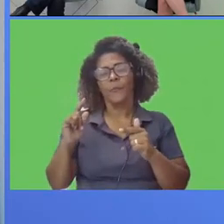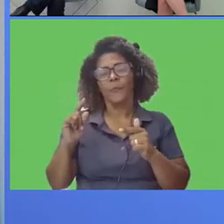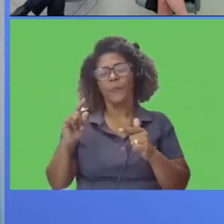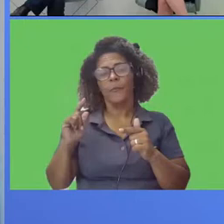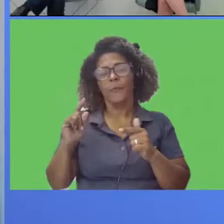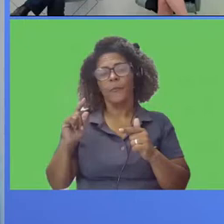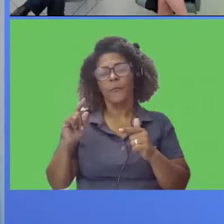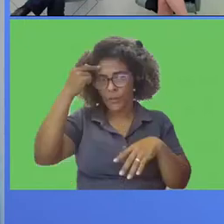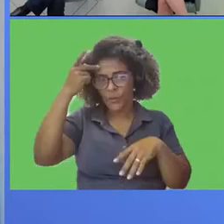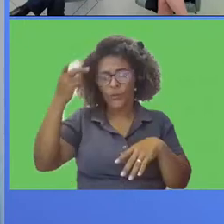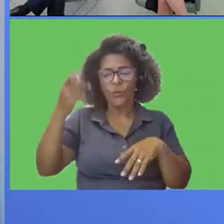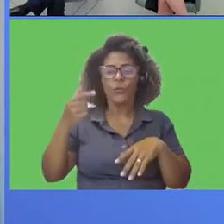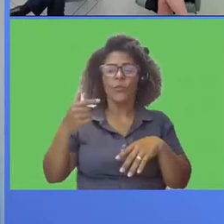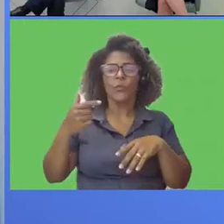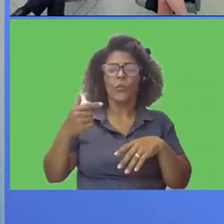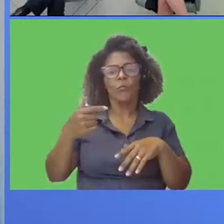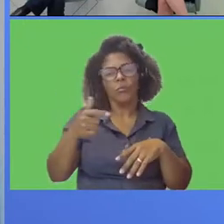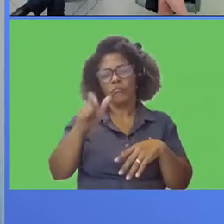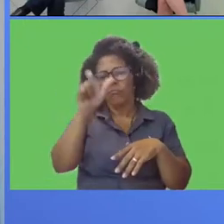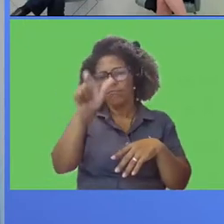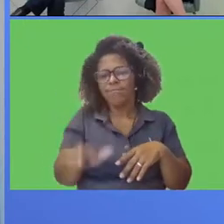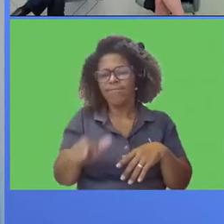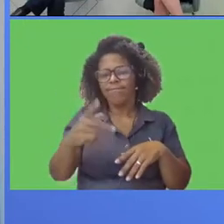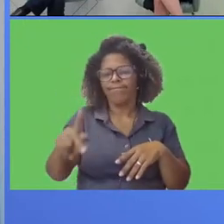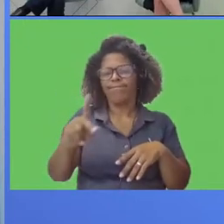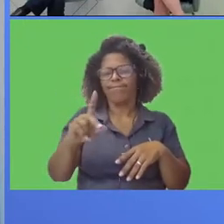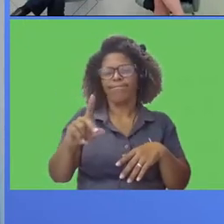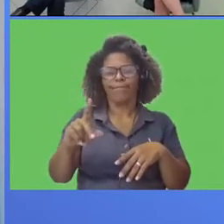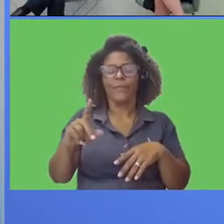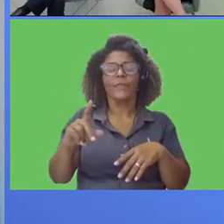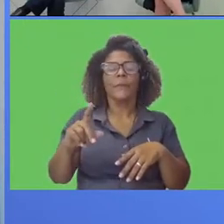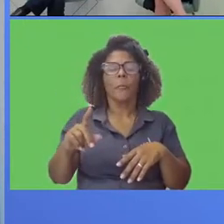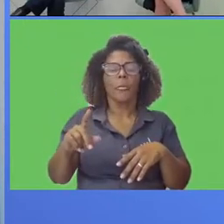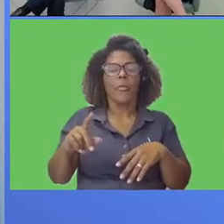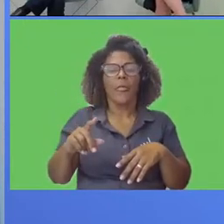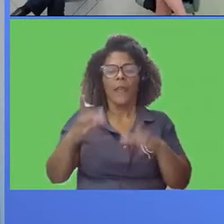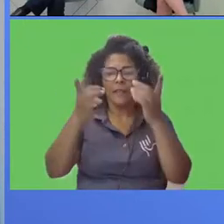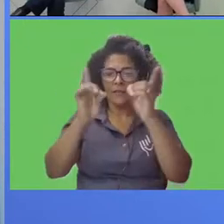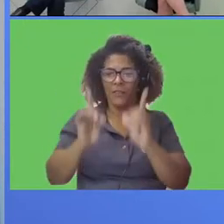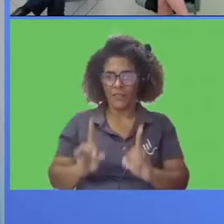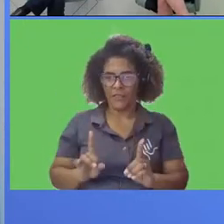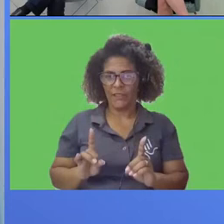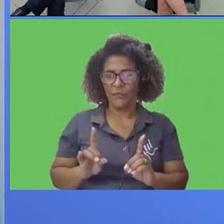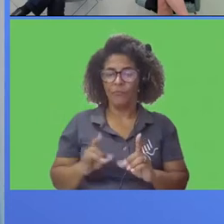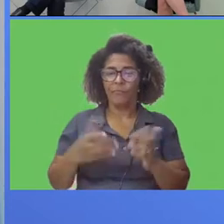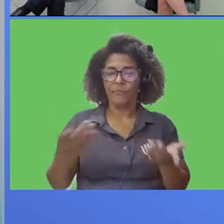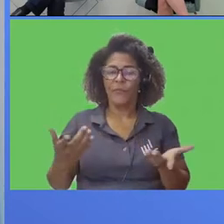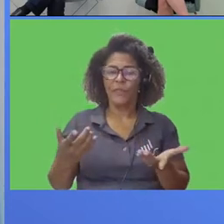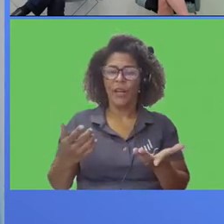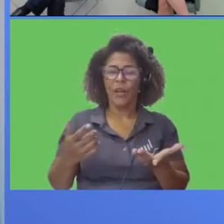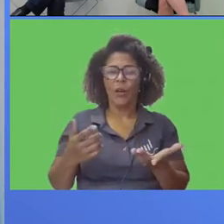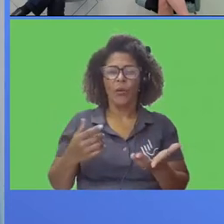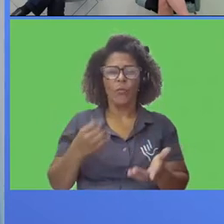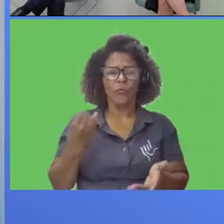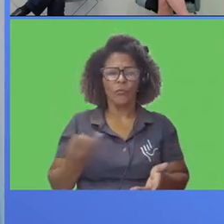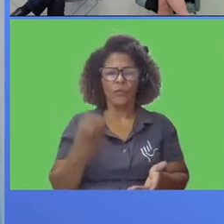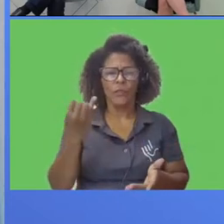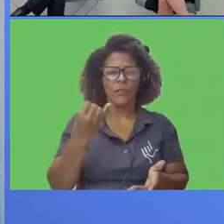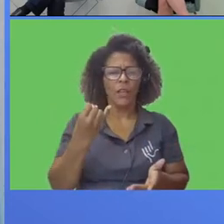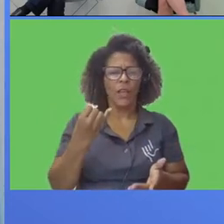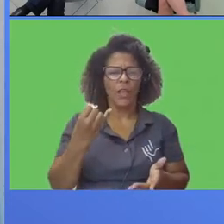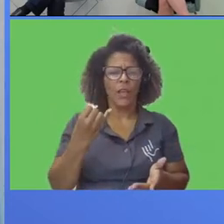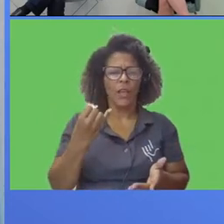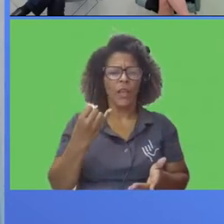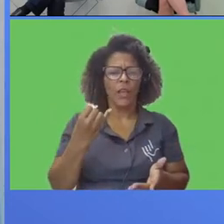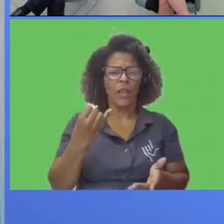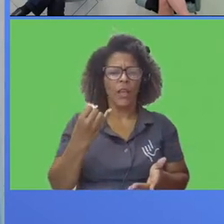para com as pessoas com deficiência. Então, esse é um elemento muito importante. E eu diria que vale a pena a